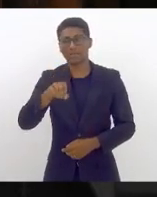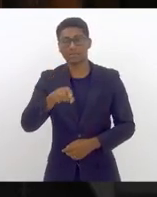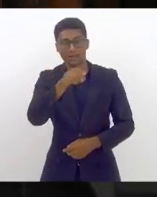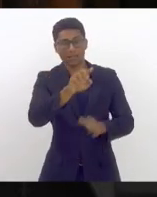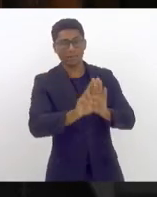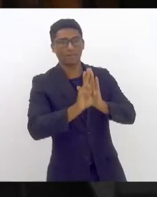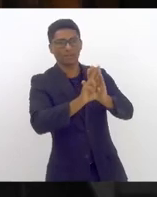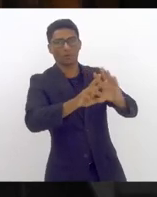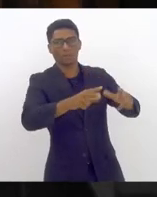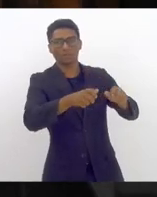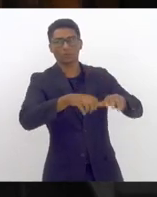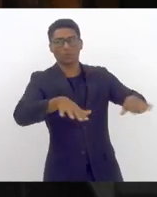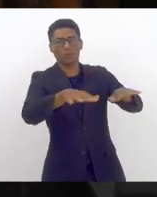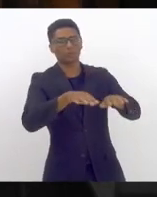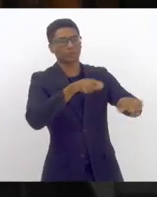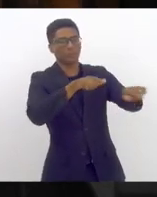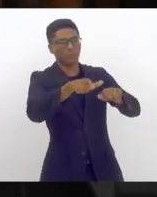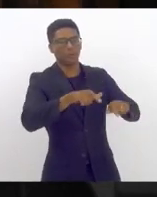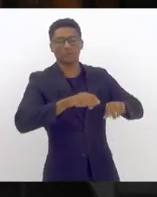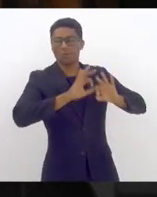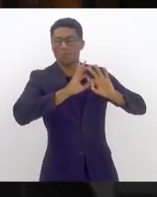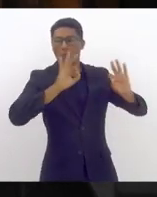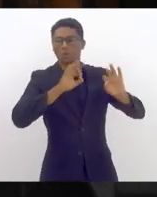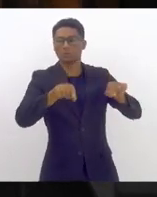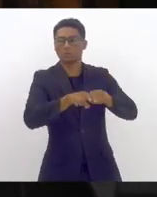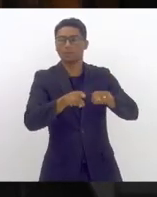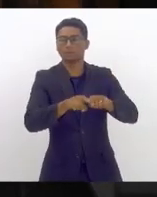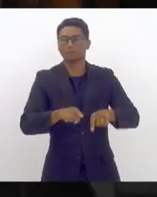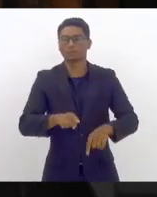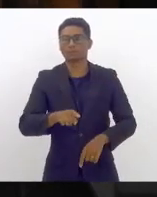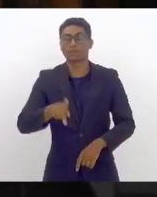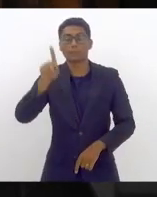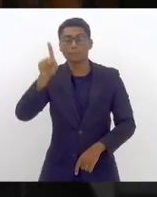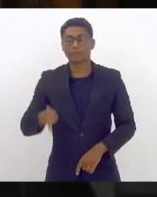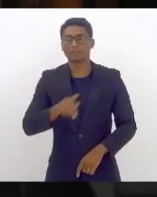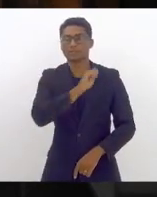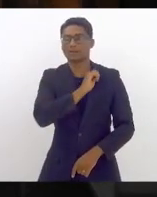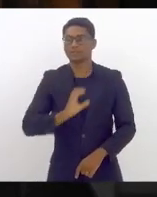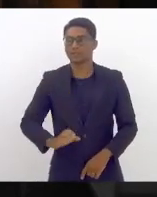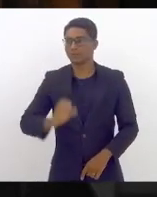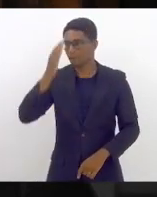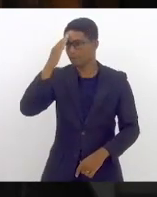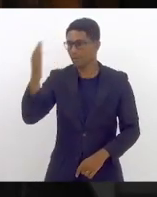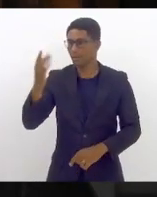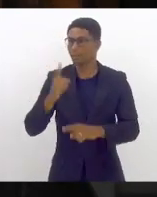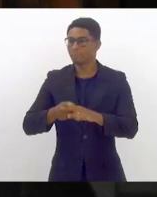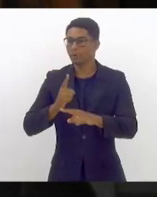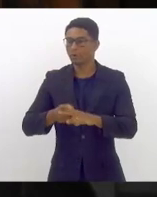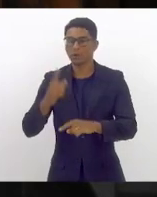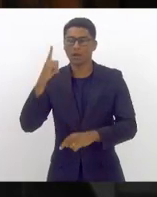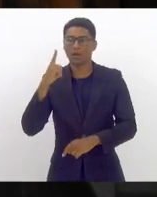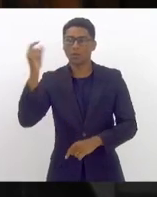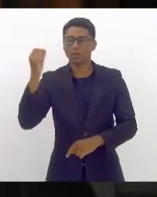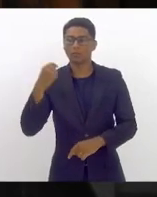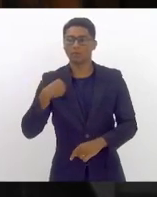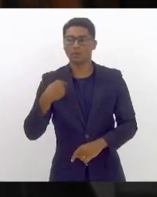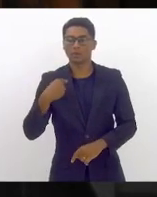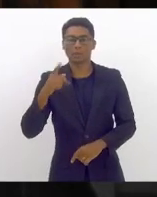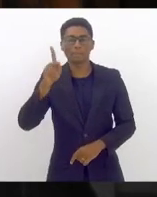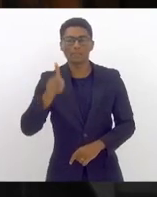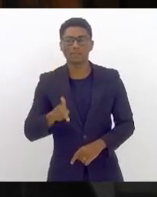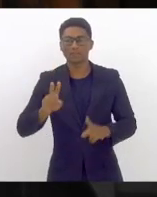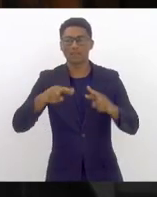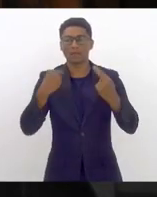Casa, pelo brilhante trabalho. Agradecer ao presidente André Ciliano por ter me permitido presidir essa sessão histórica no Parlamento